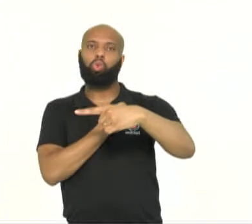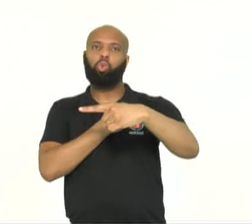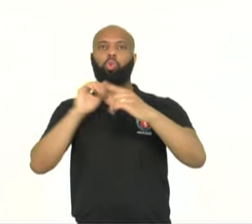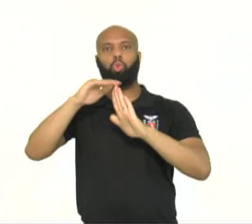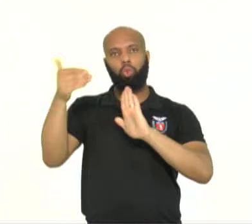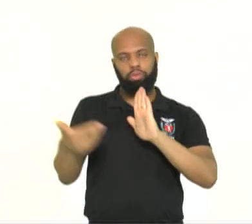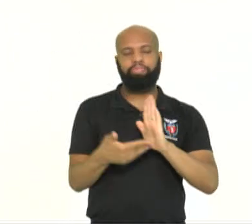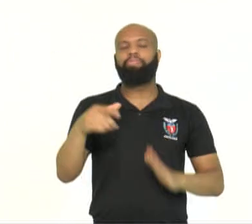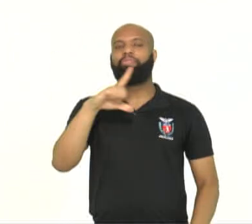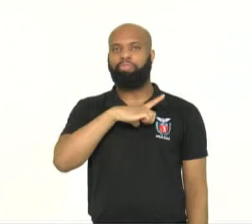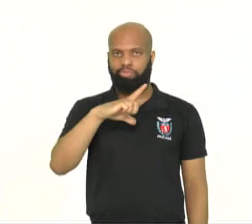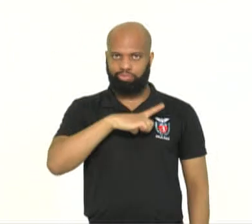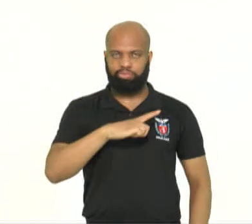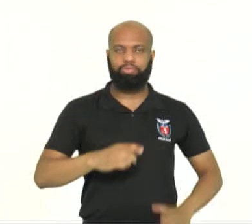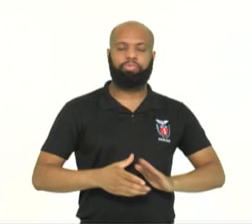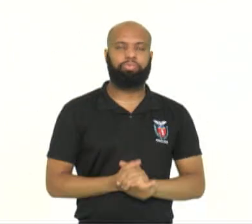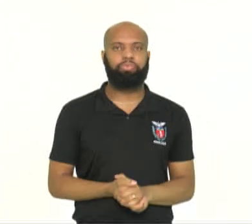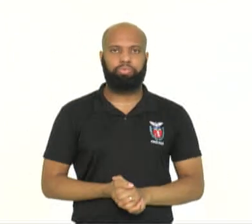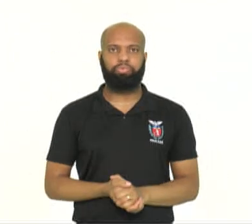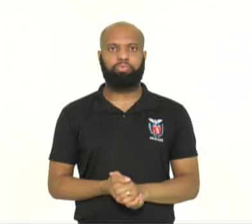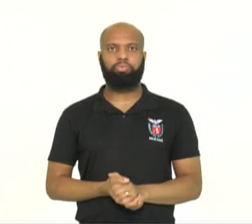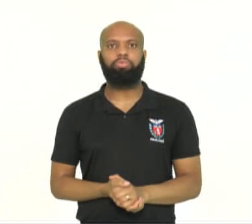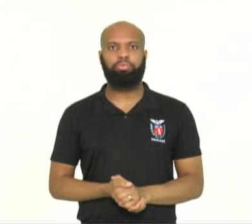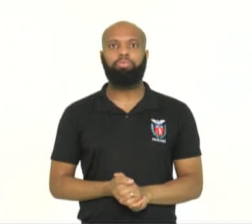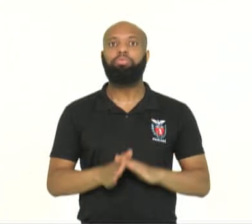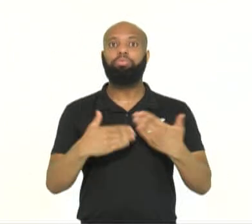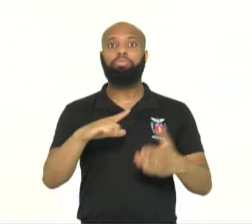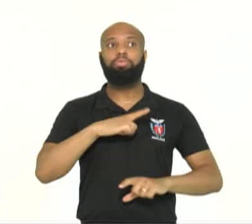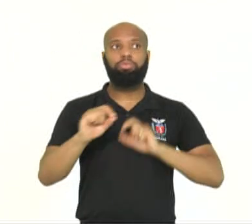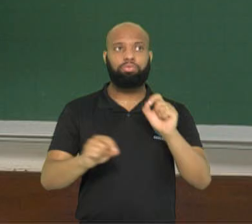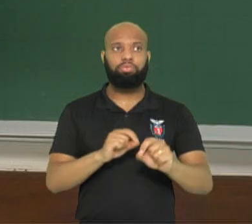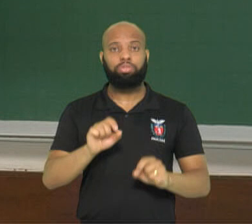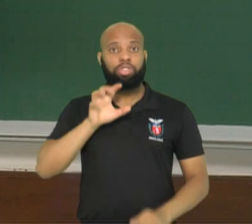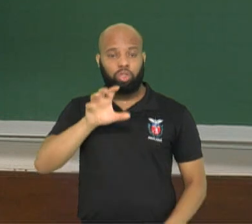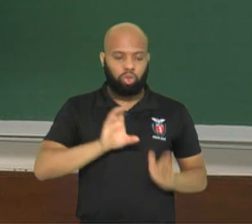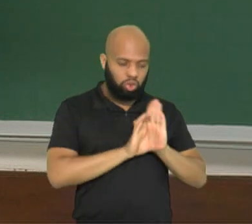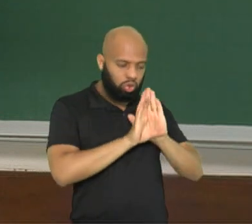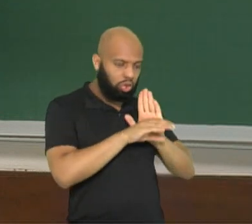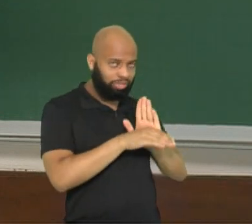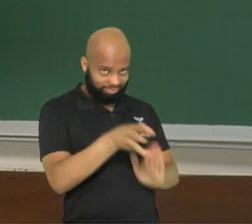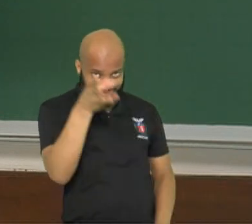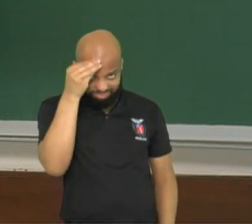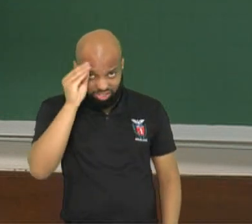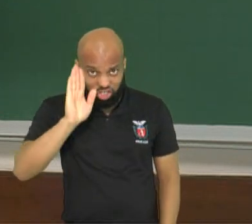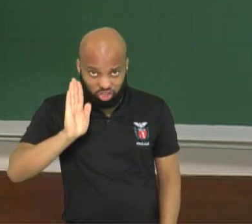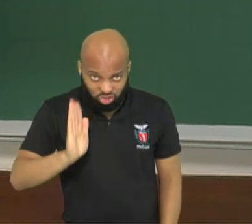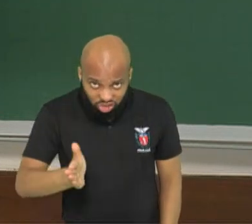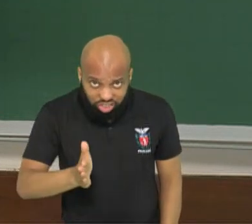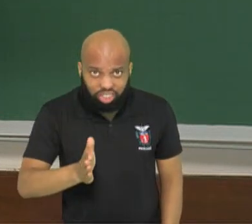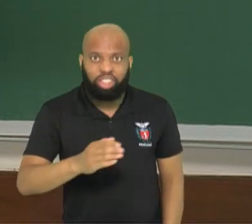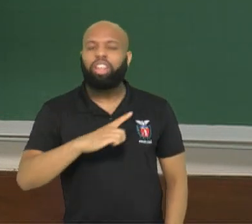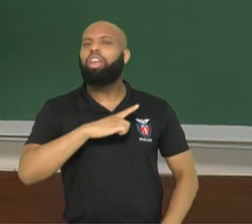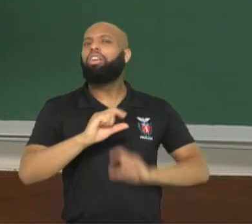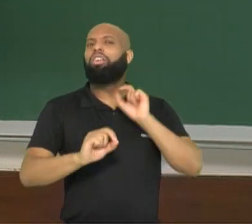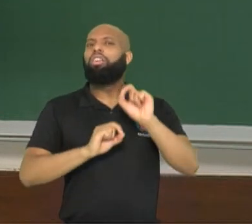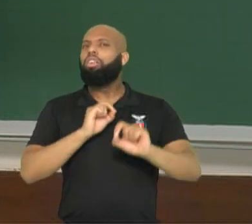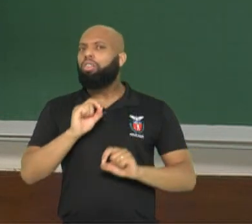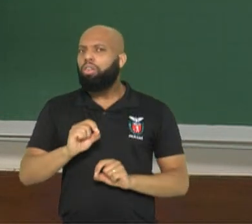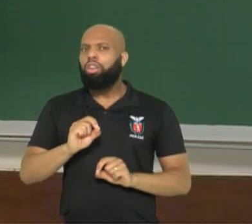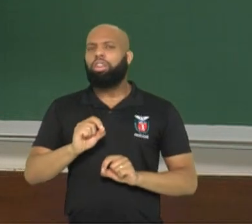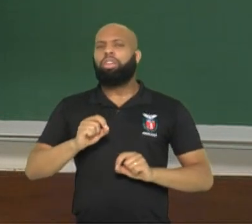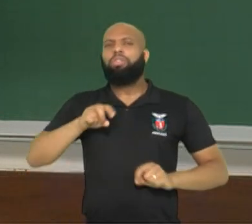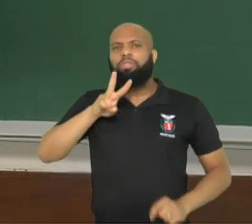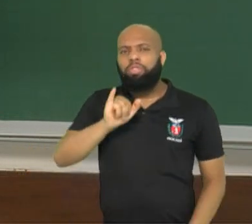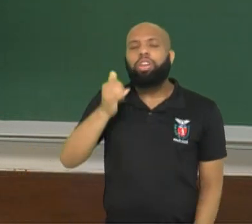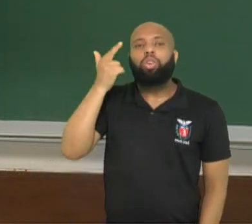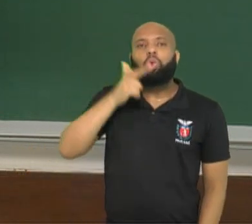número total de possibilidades. Então, gravando esse conceito, memorizando esse conceito, interpretando